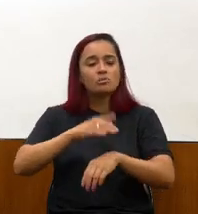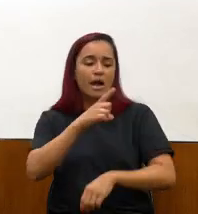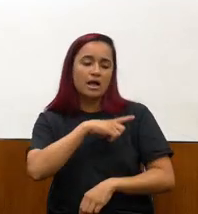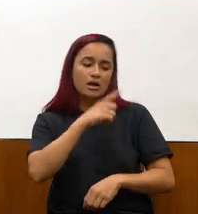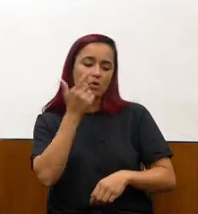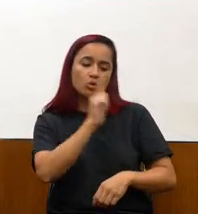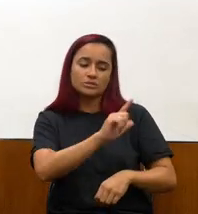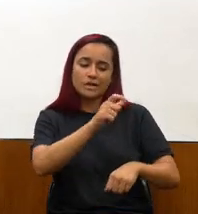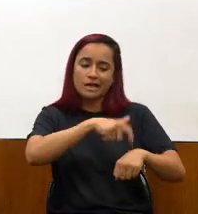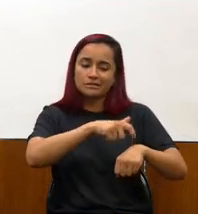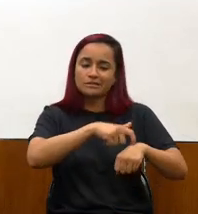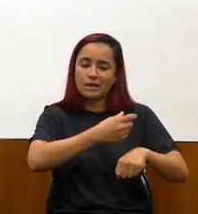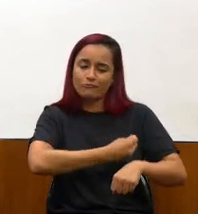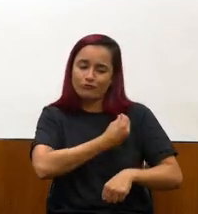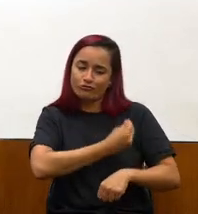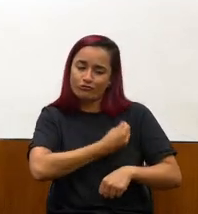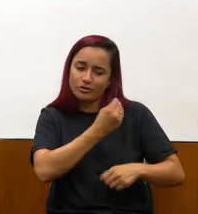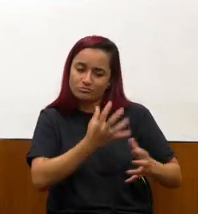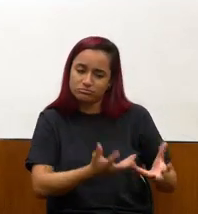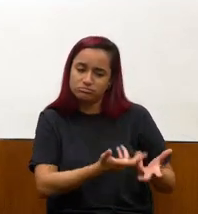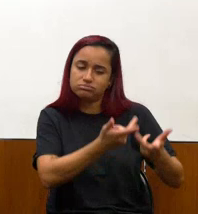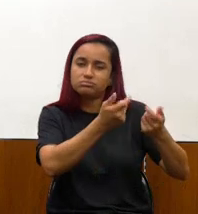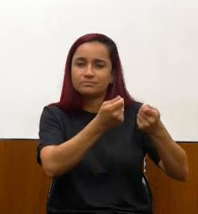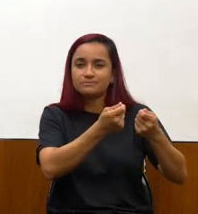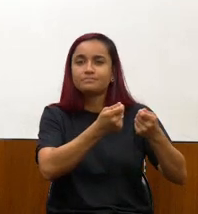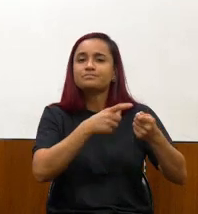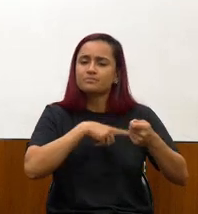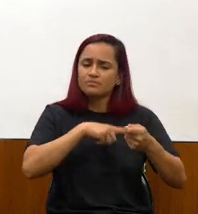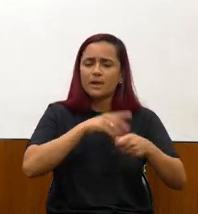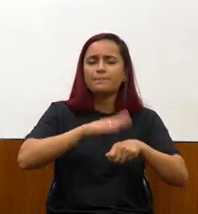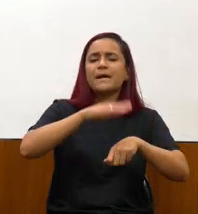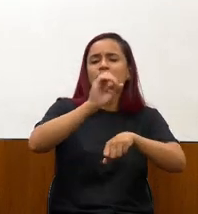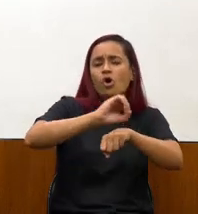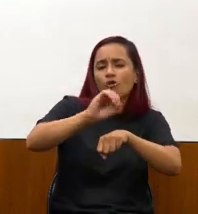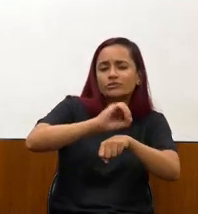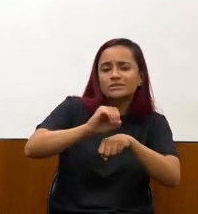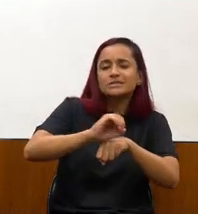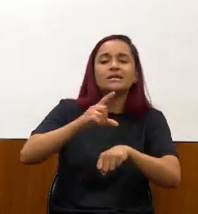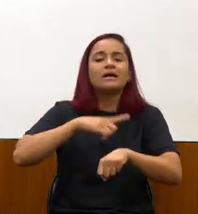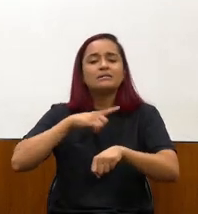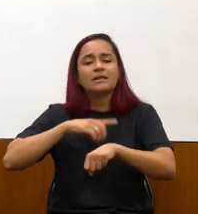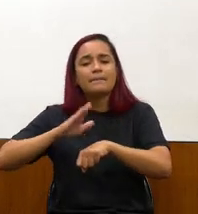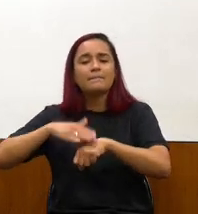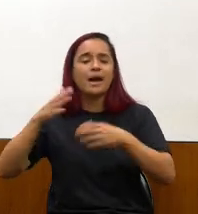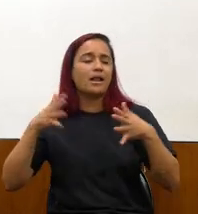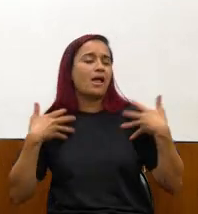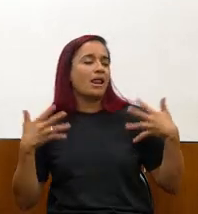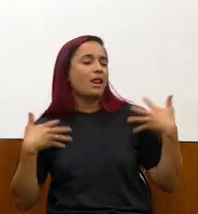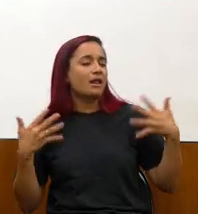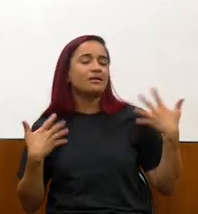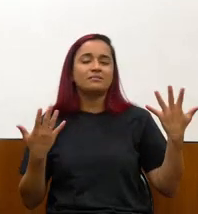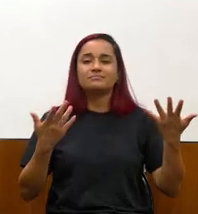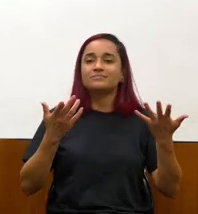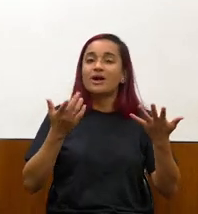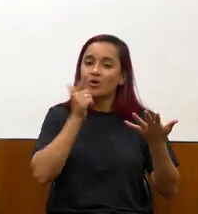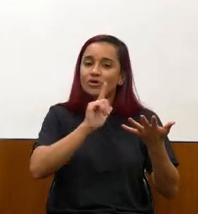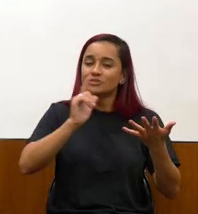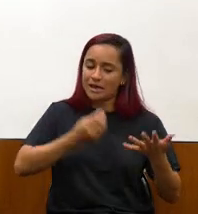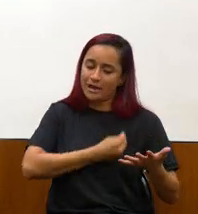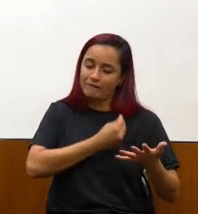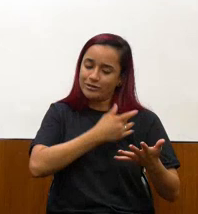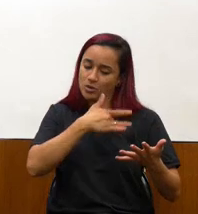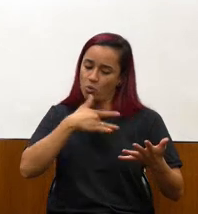mais atividades sendo feitas, mais oficinas sendo feitas, mais lazer sendo proporcionado para elas. Então, o trabalho das